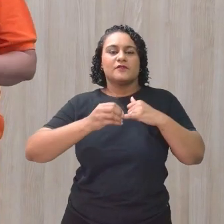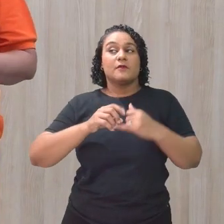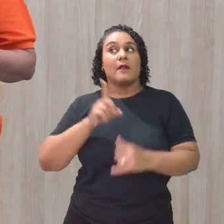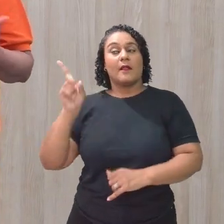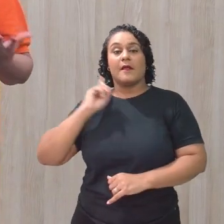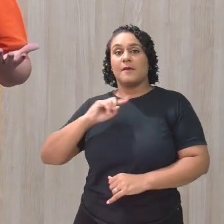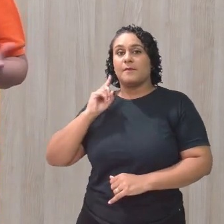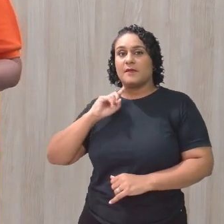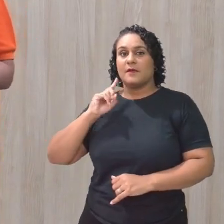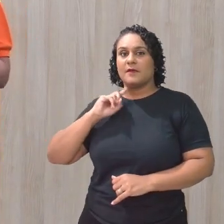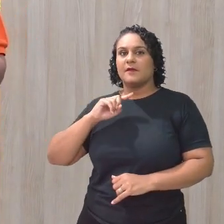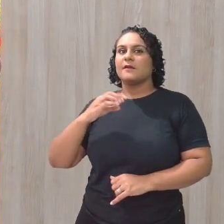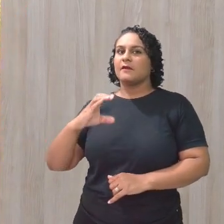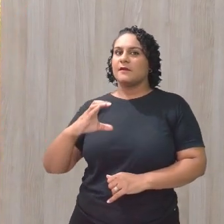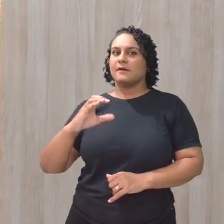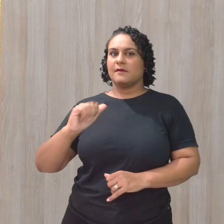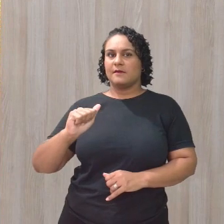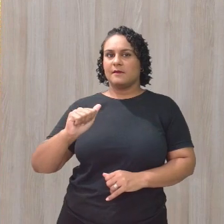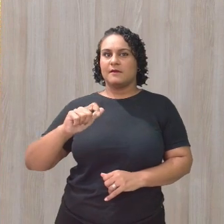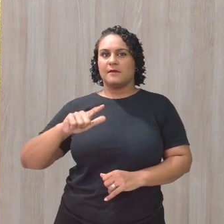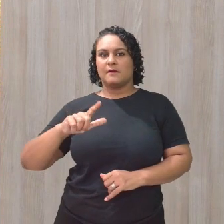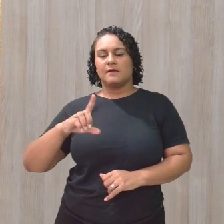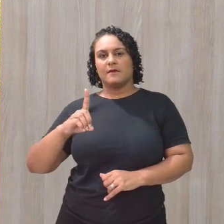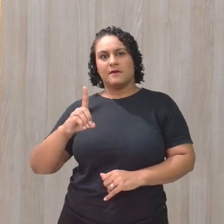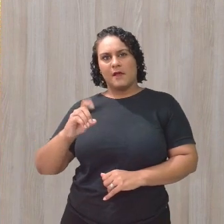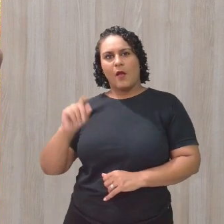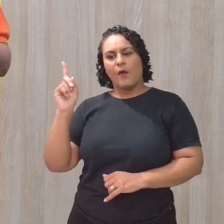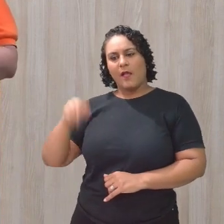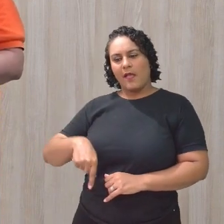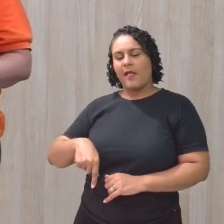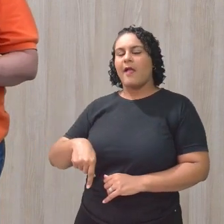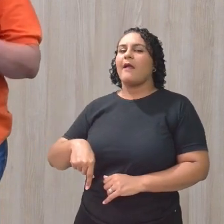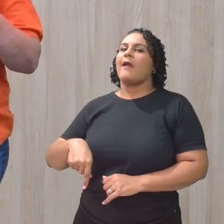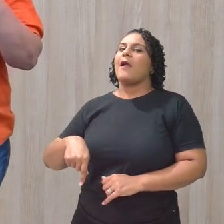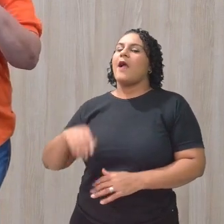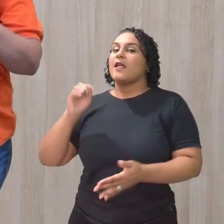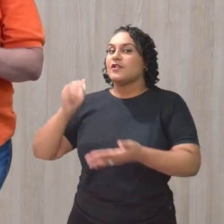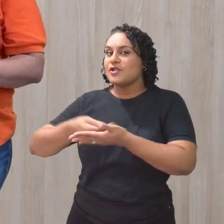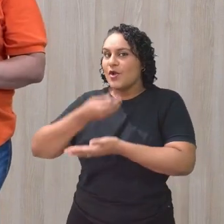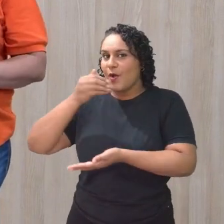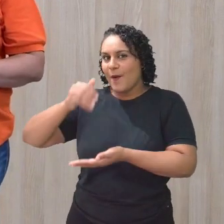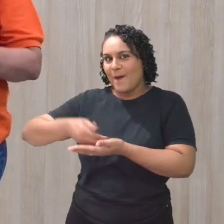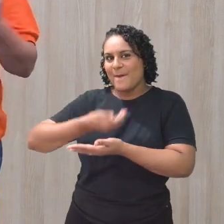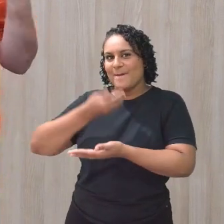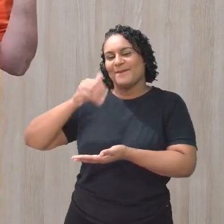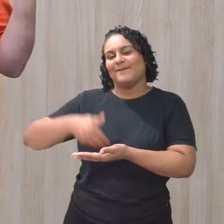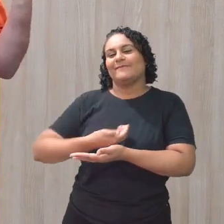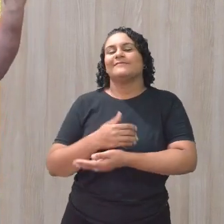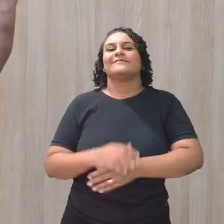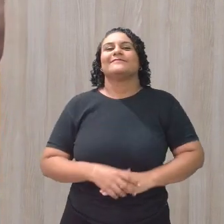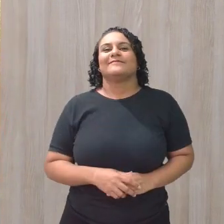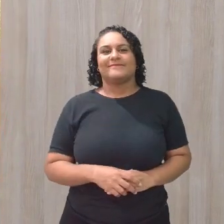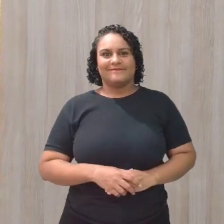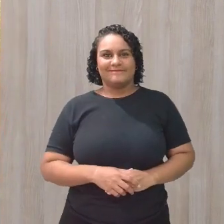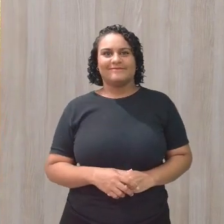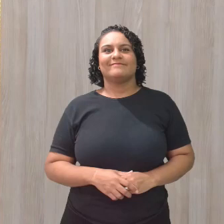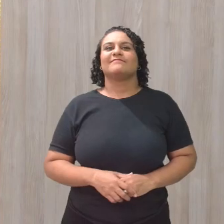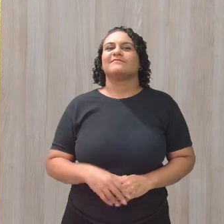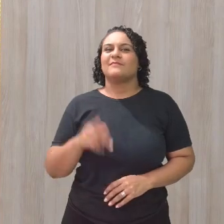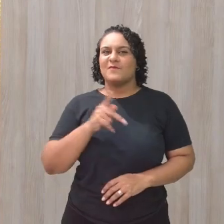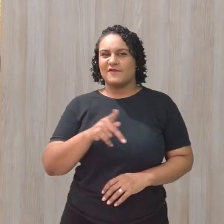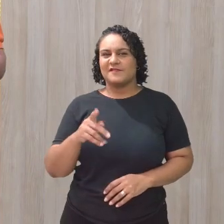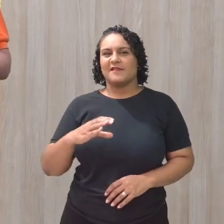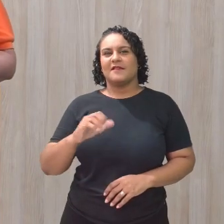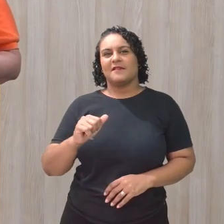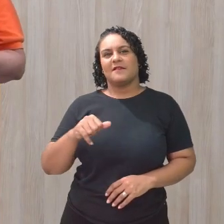Minas, a sopa, eu não posso pedir uma sopa, eu tenho que pedir um caldo de mandioca que é delicioso. A professora Camille